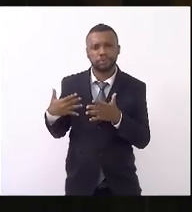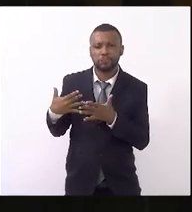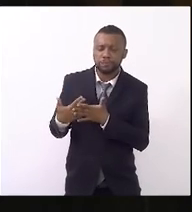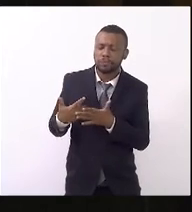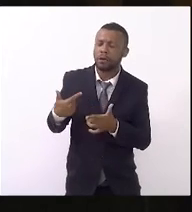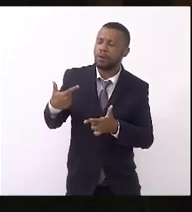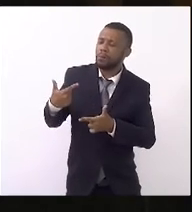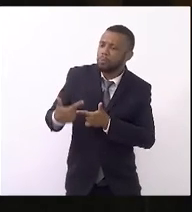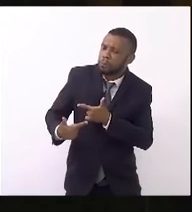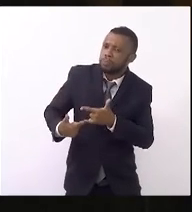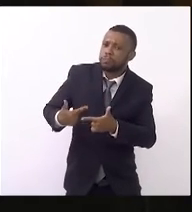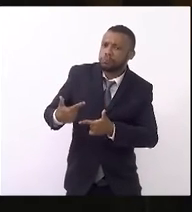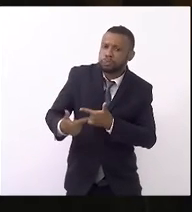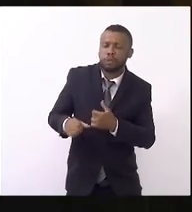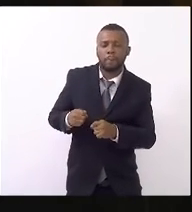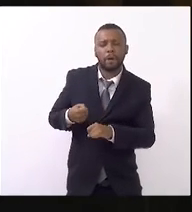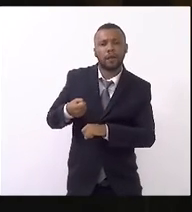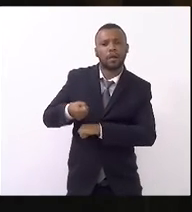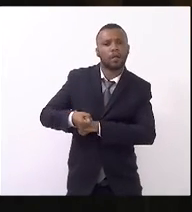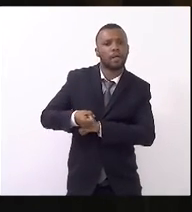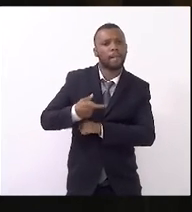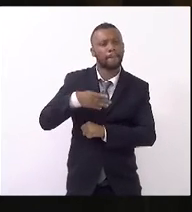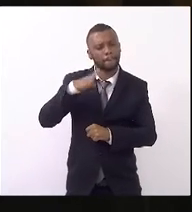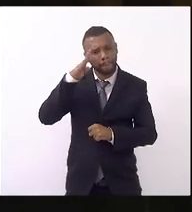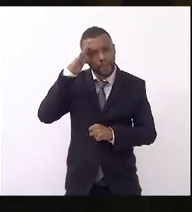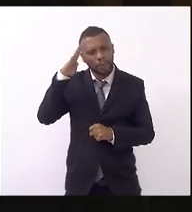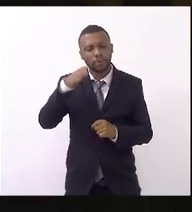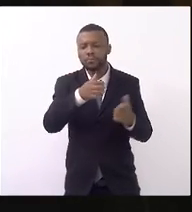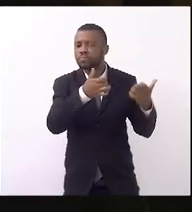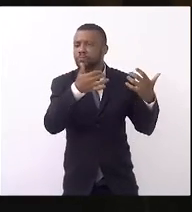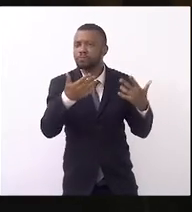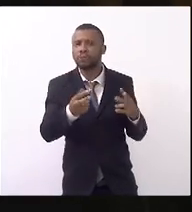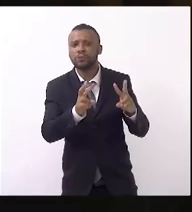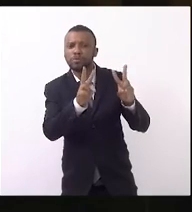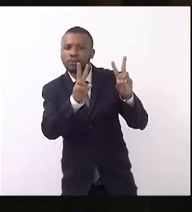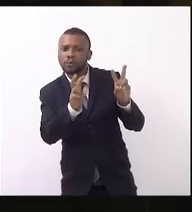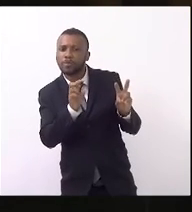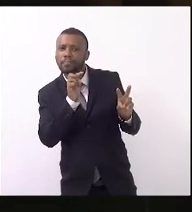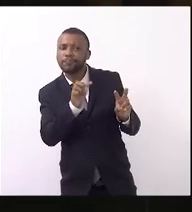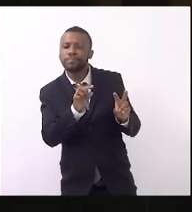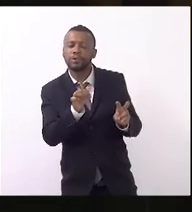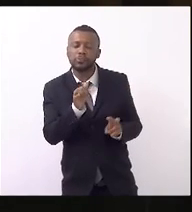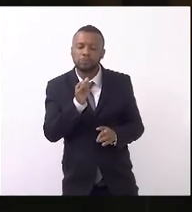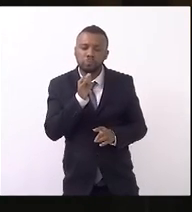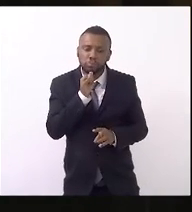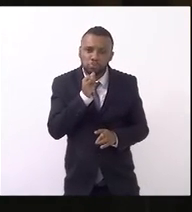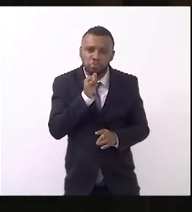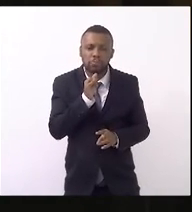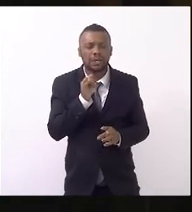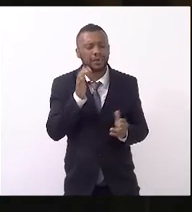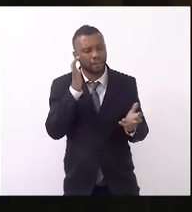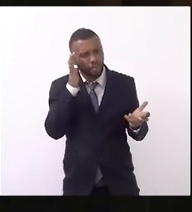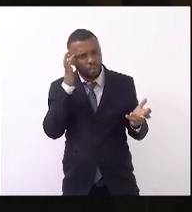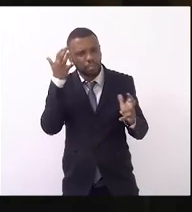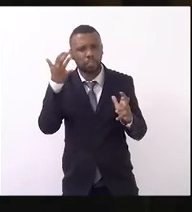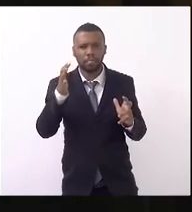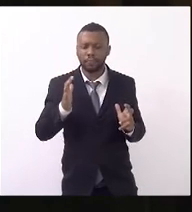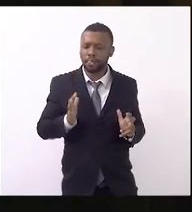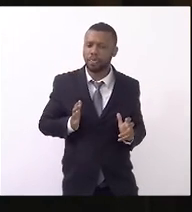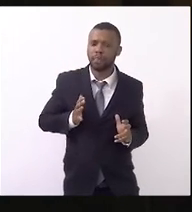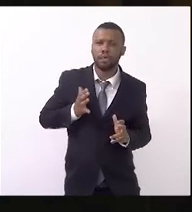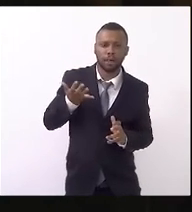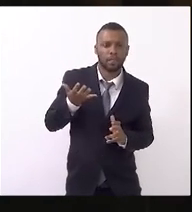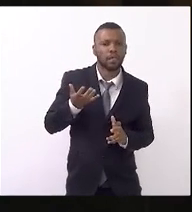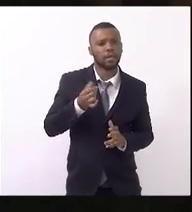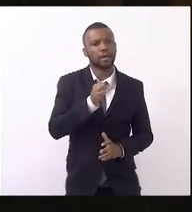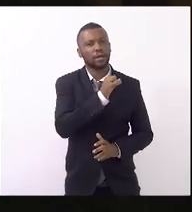aí, principalmente no que se fala com relação, infelizmente, a todas essas catástrofes que vêm acontecendo no